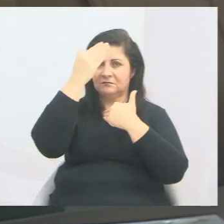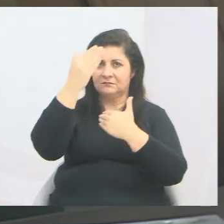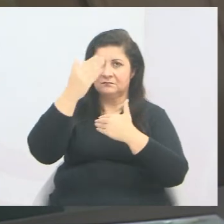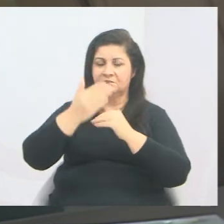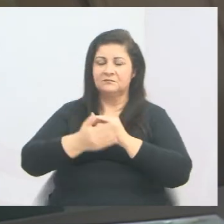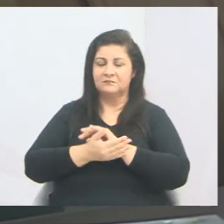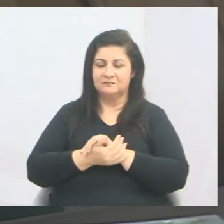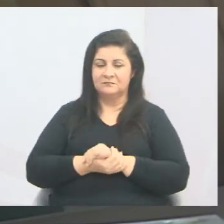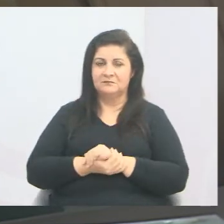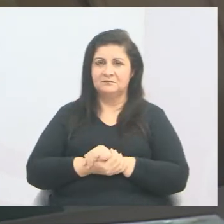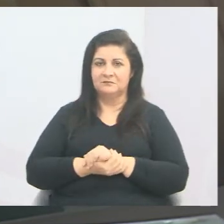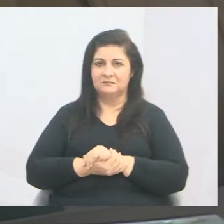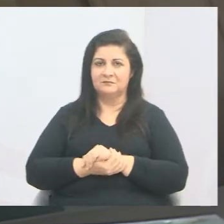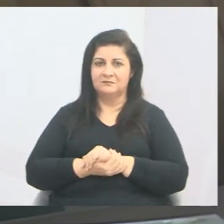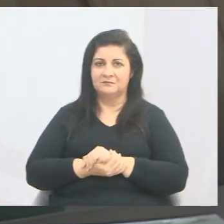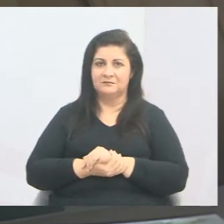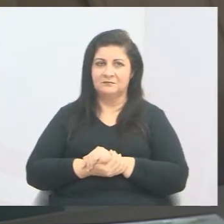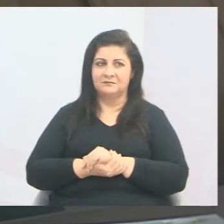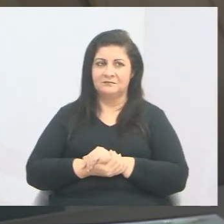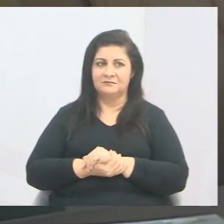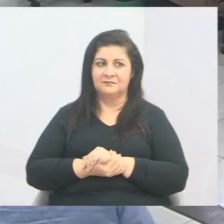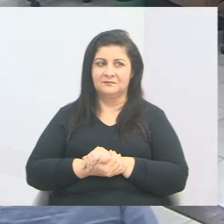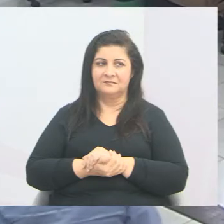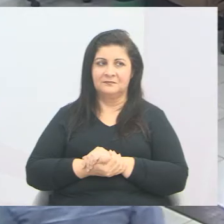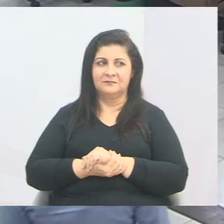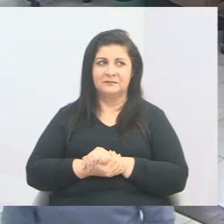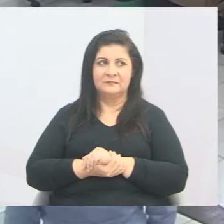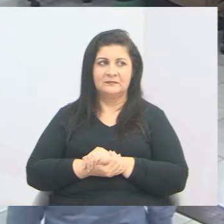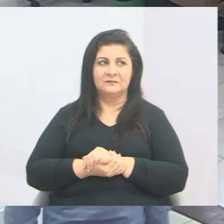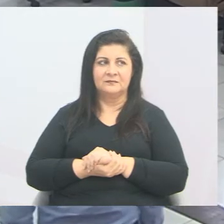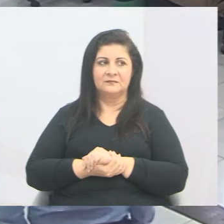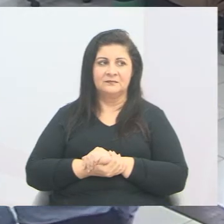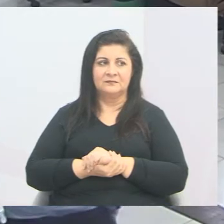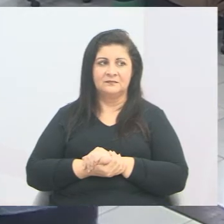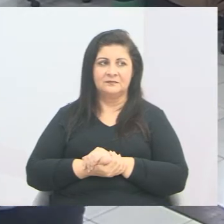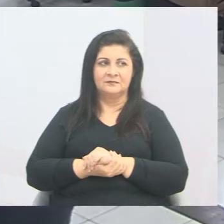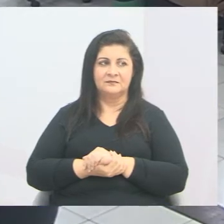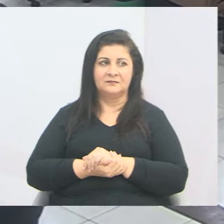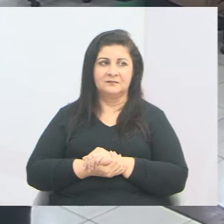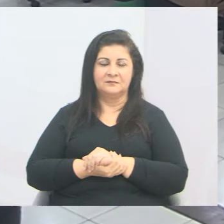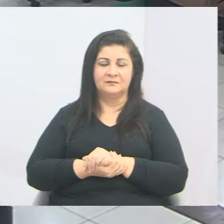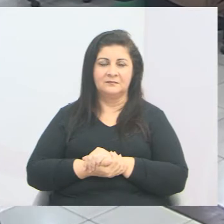e toda a sua equipe. Tá bom? Eu agradeço suas palavras.